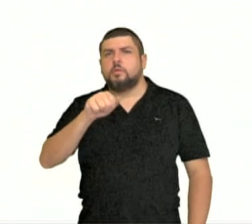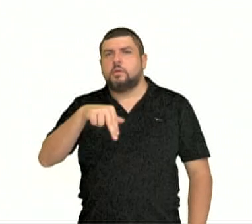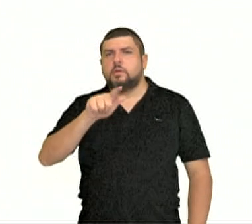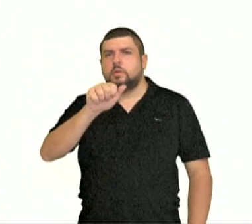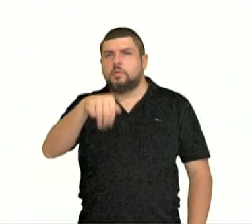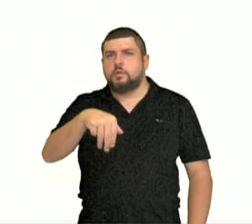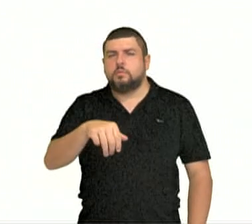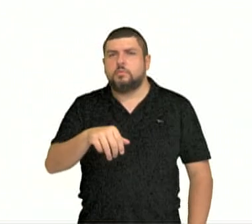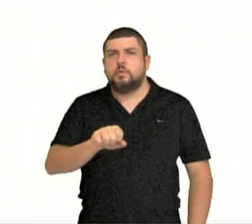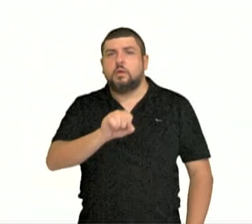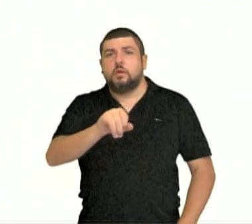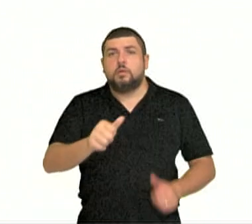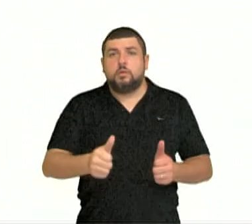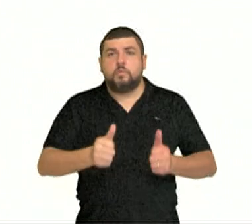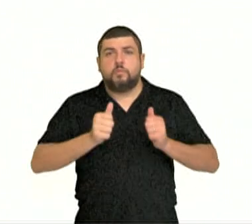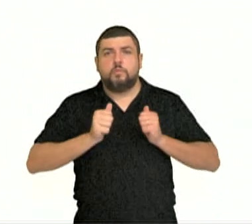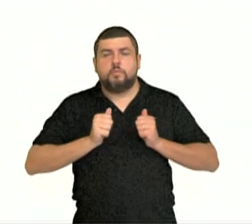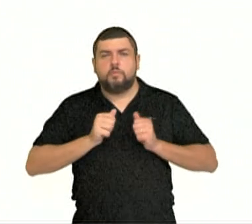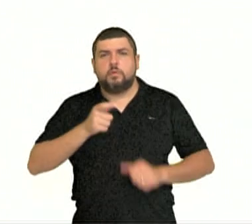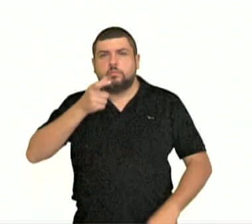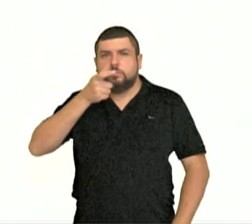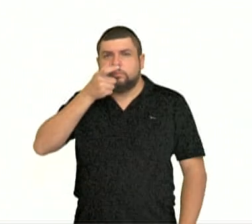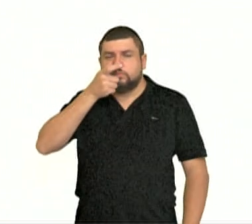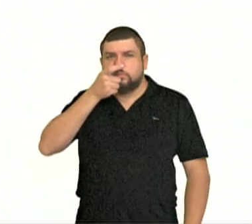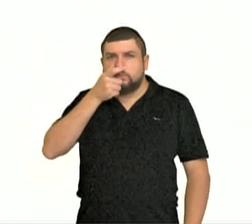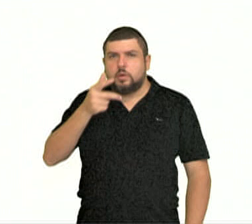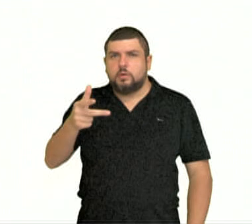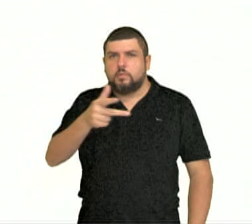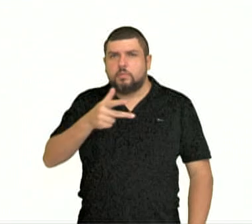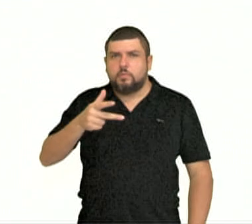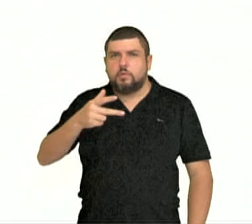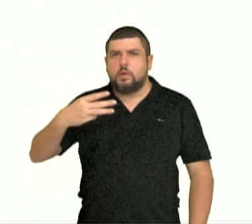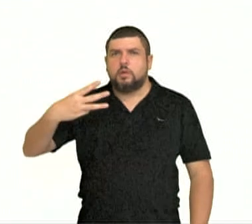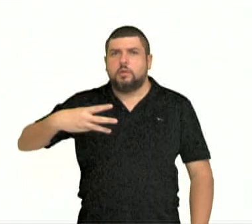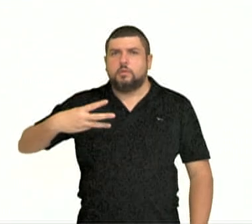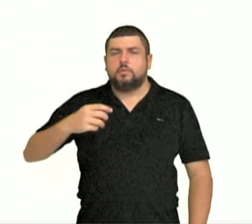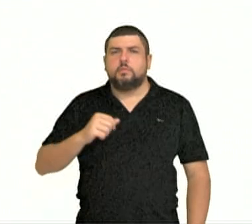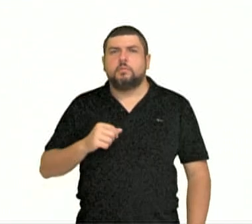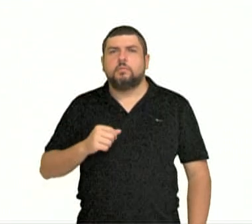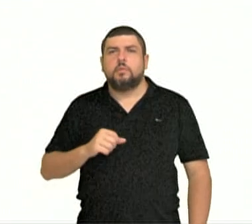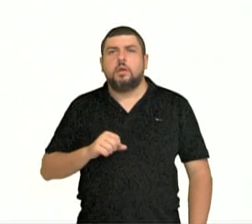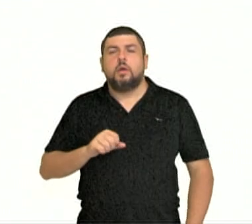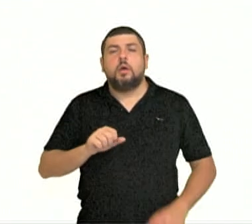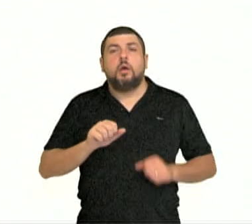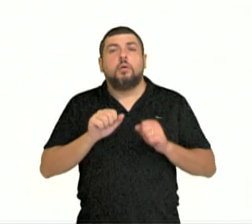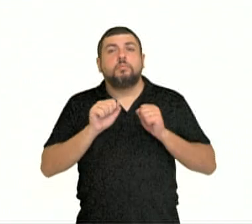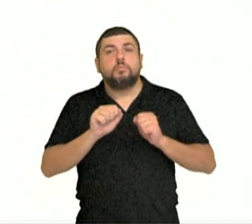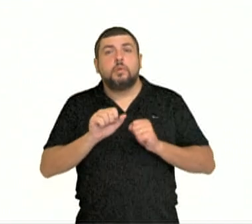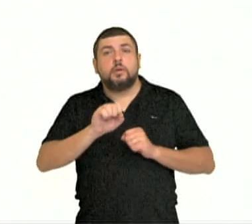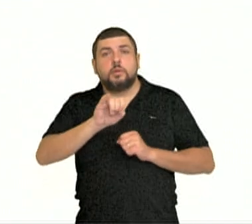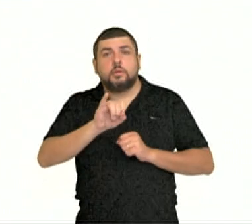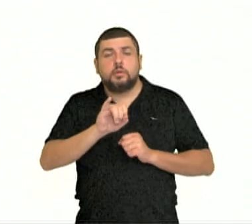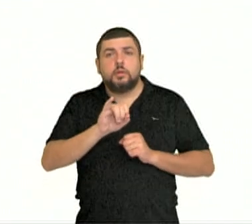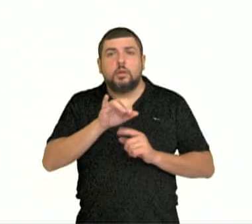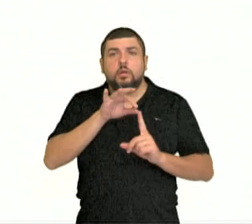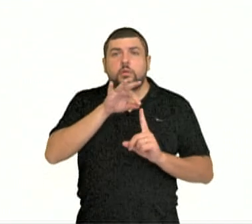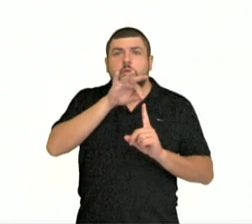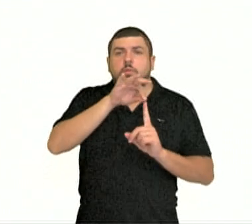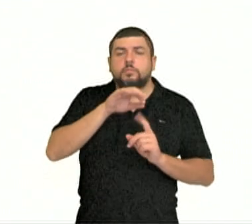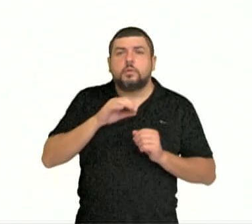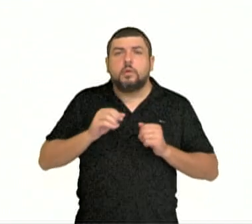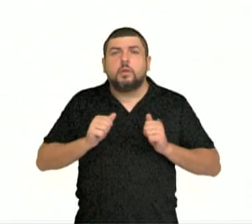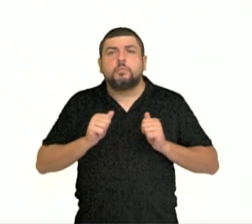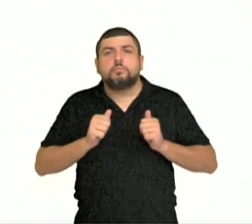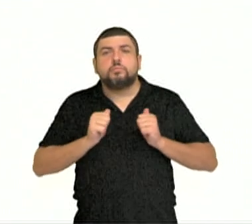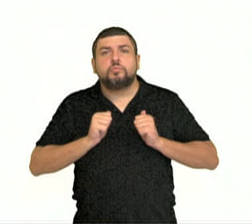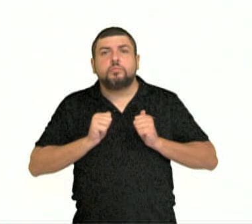pessoa ele pode ser narrador observador. E quando ele é onisciente, ele pode ser em primeira ou em terceira pessoa, com a diferença